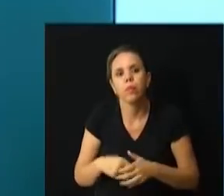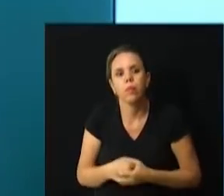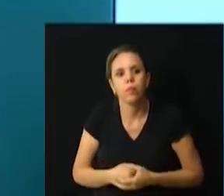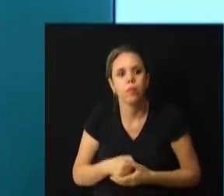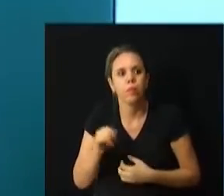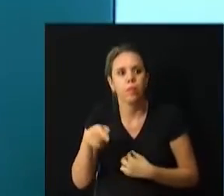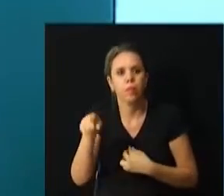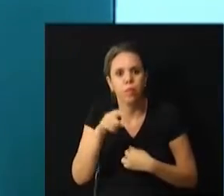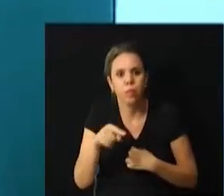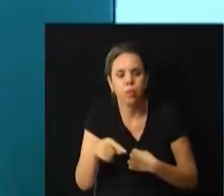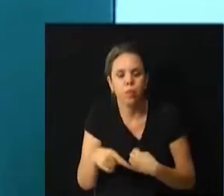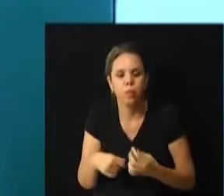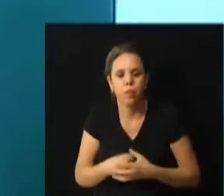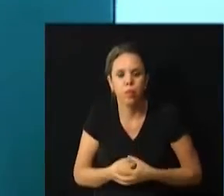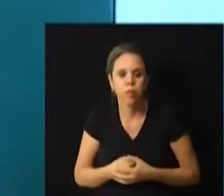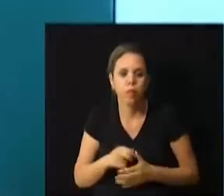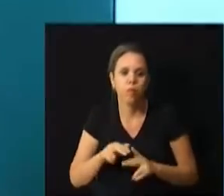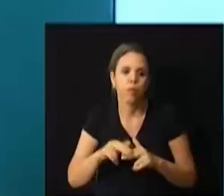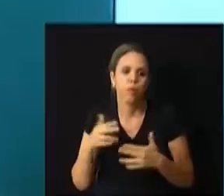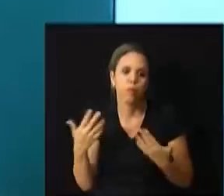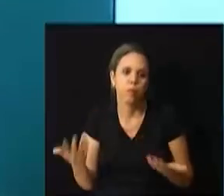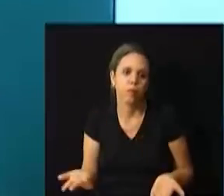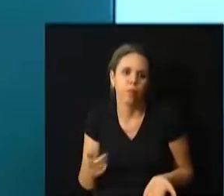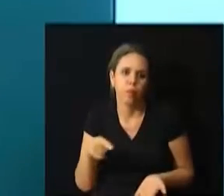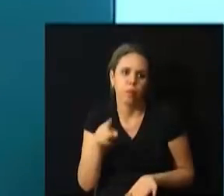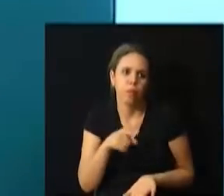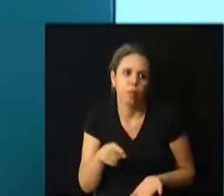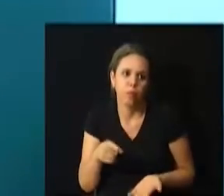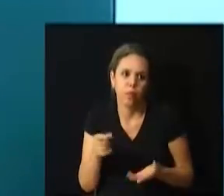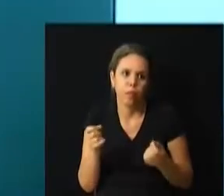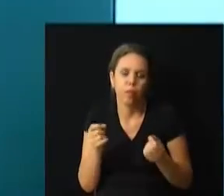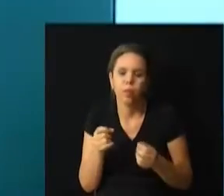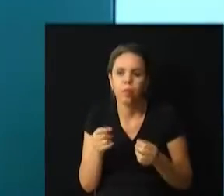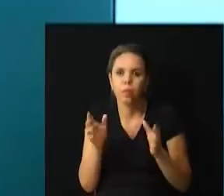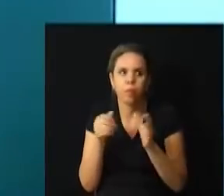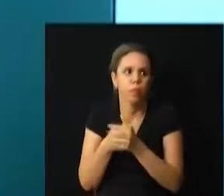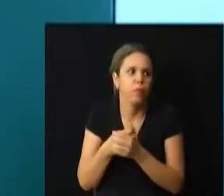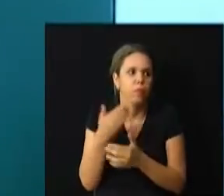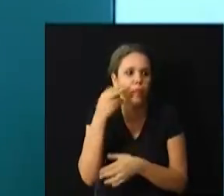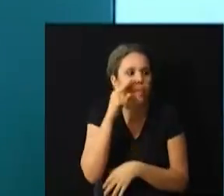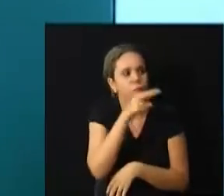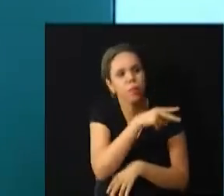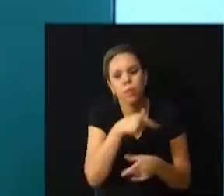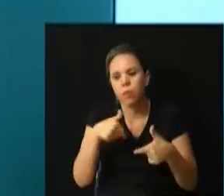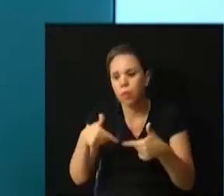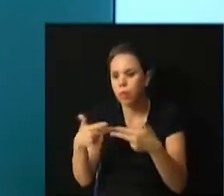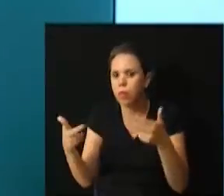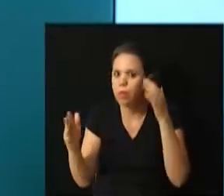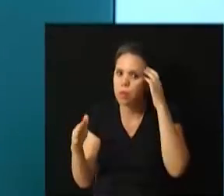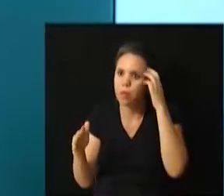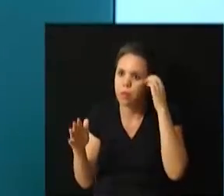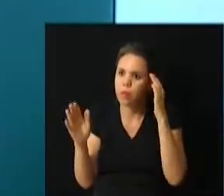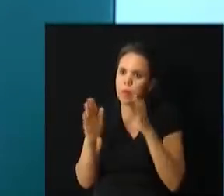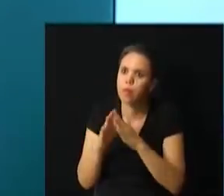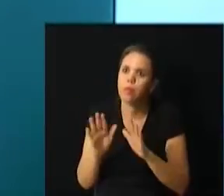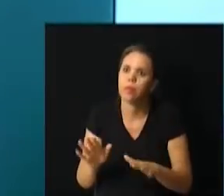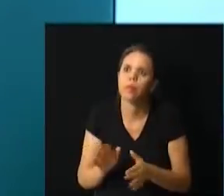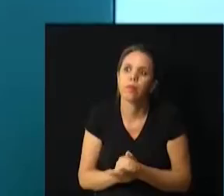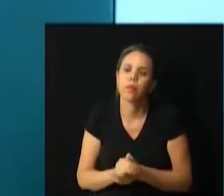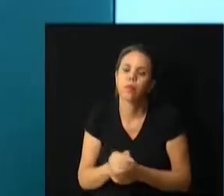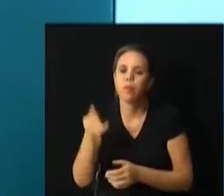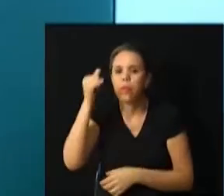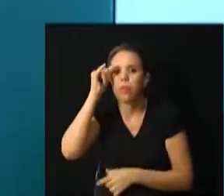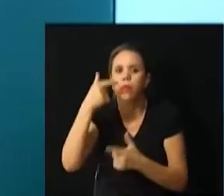sempre dá. Né? Se por acaso você piscar, você fez uma ação na sua